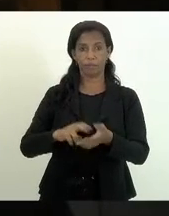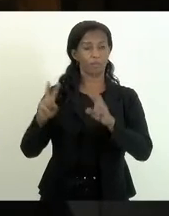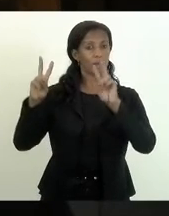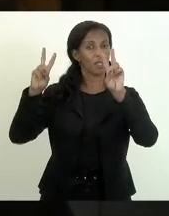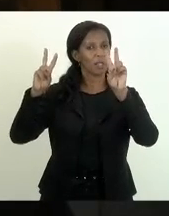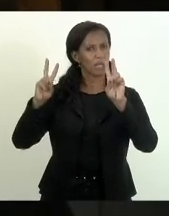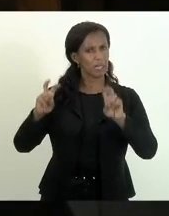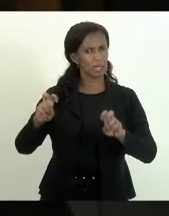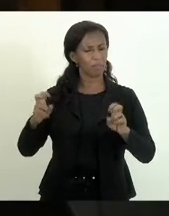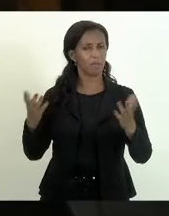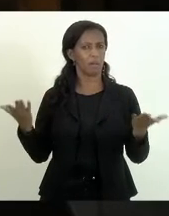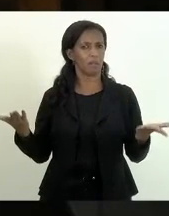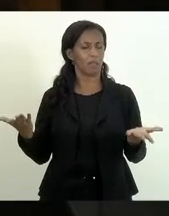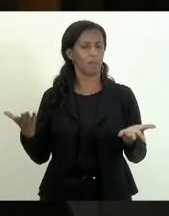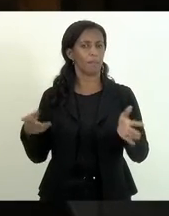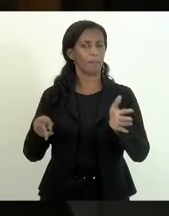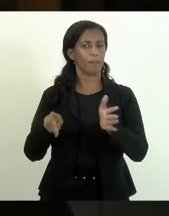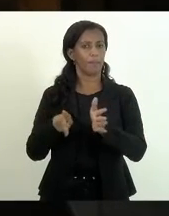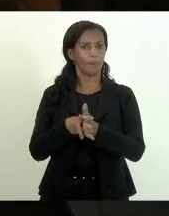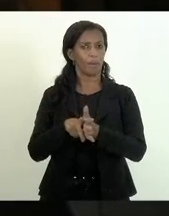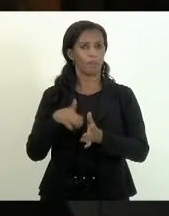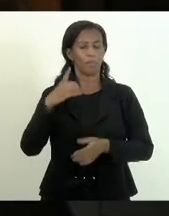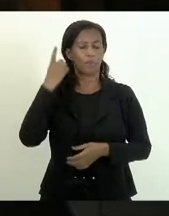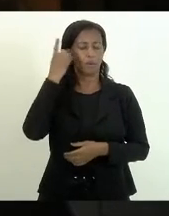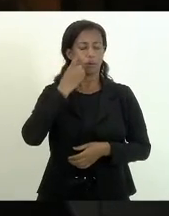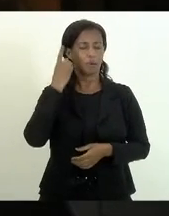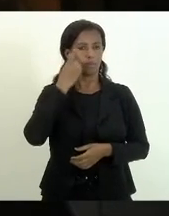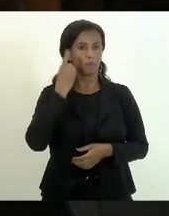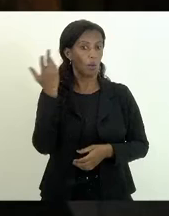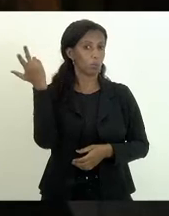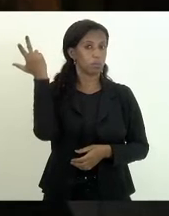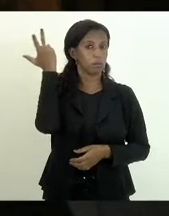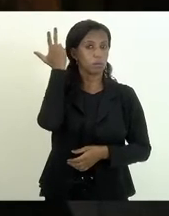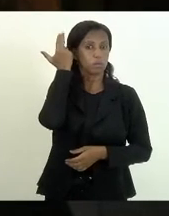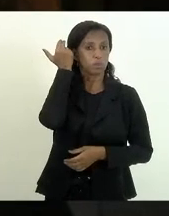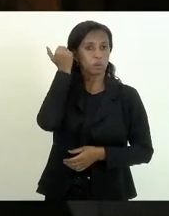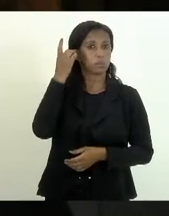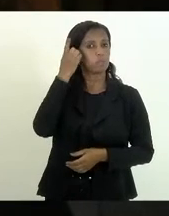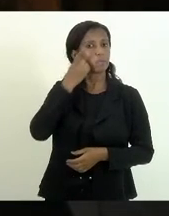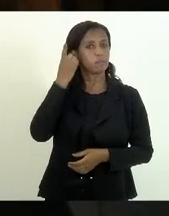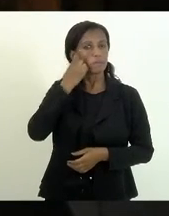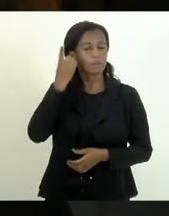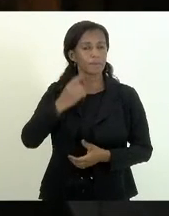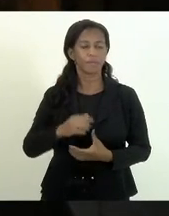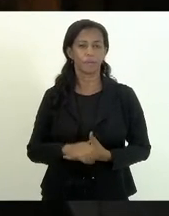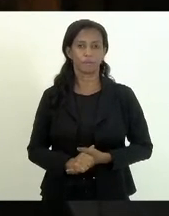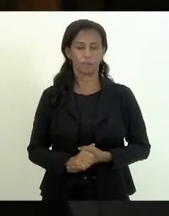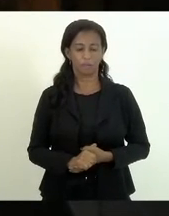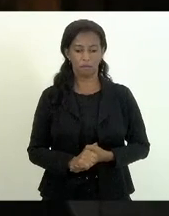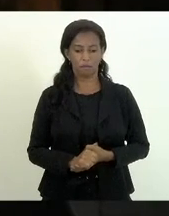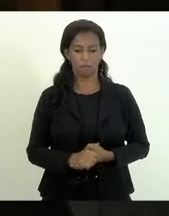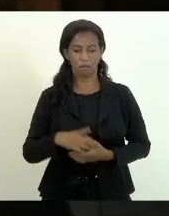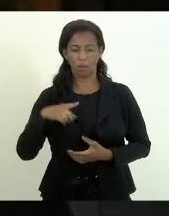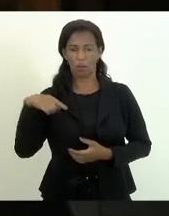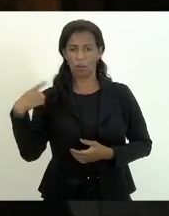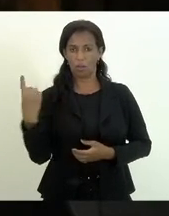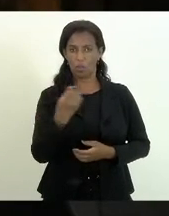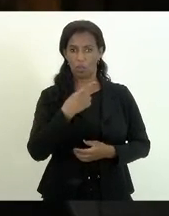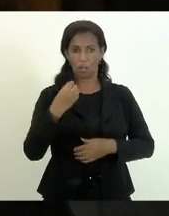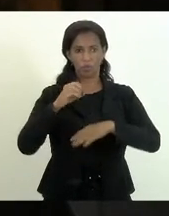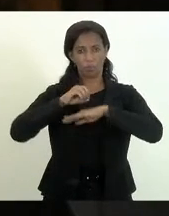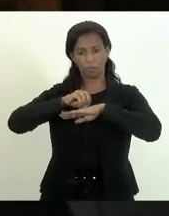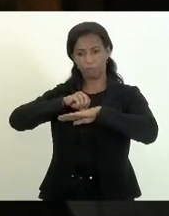inclusive levantado apropriadamente pelo Deputado Eliomar Coelho e nós vamos enviar para